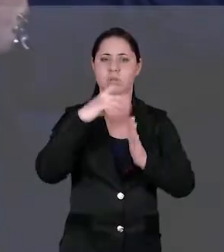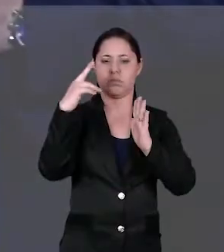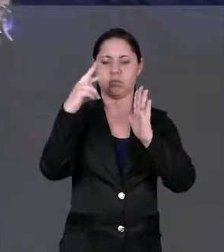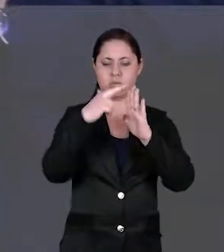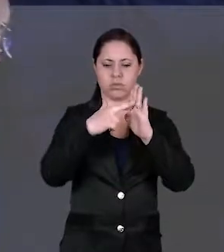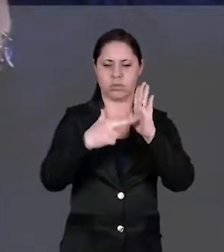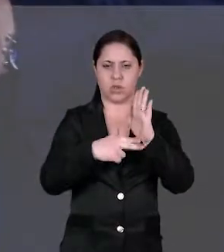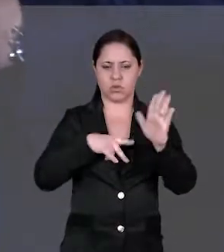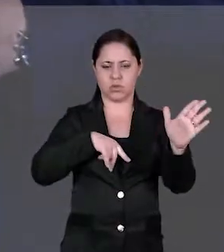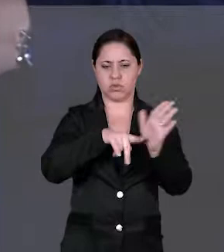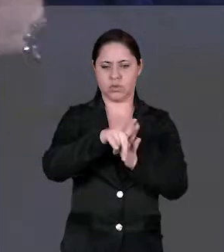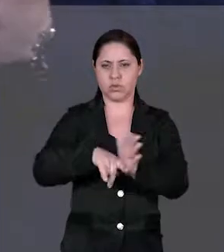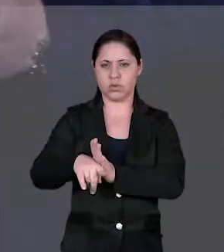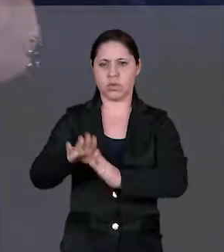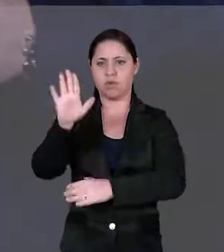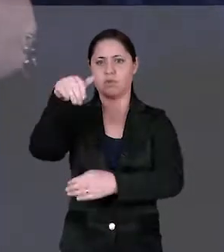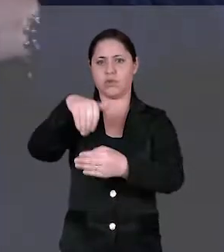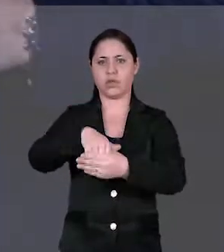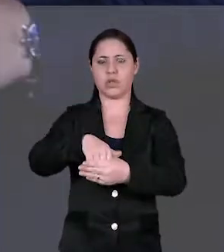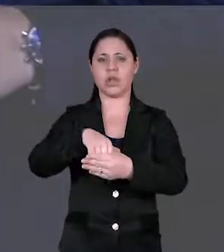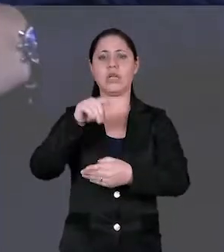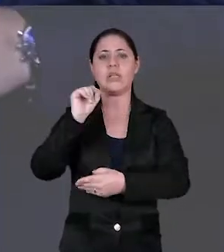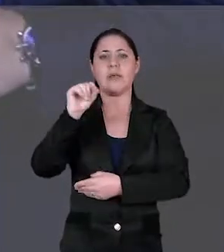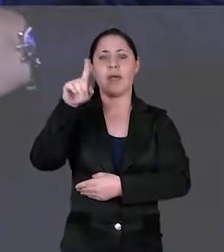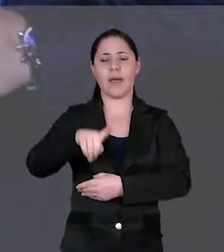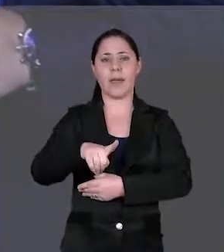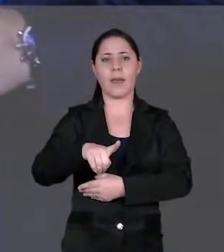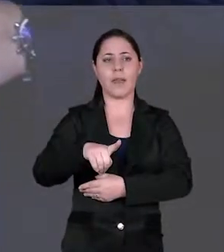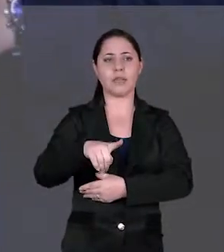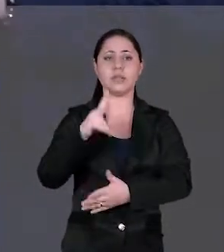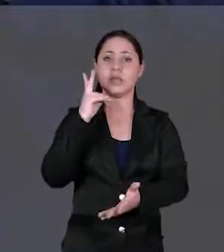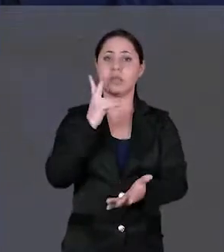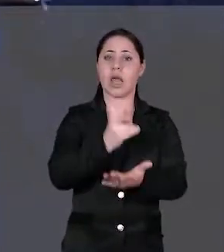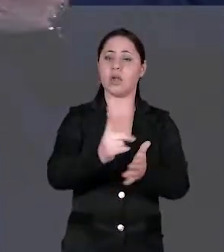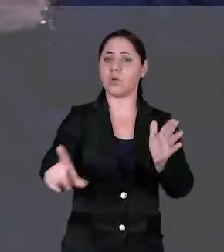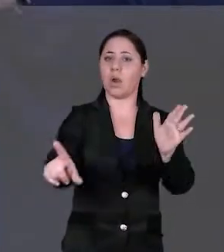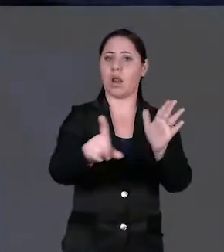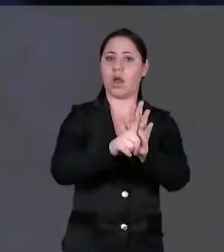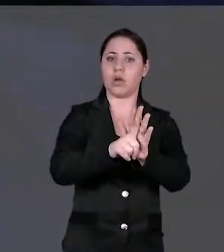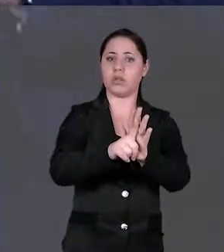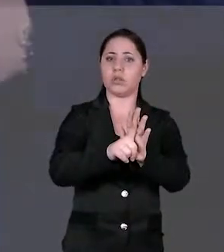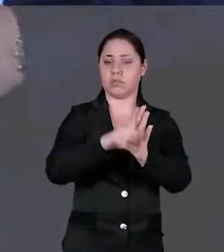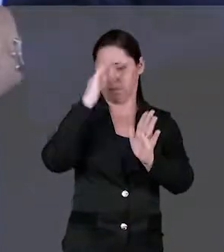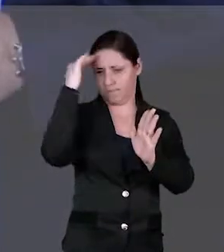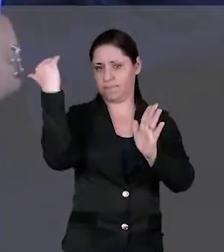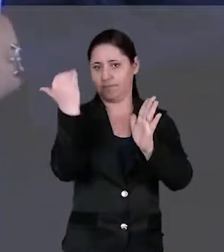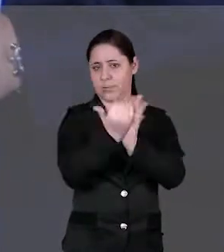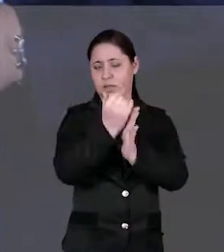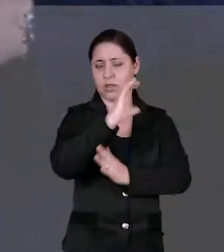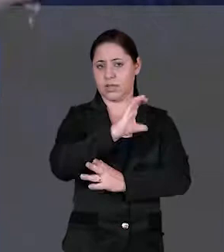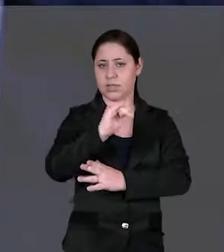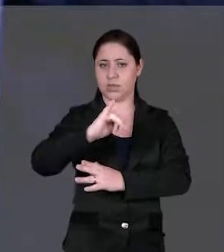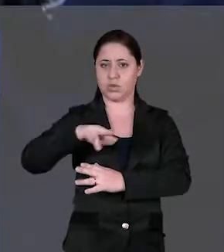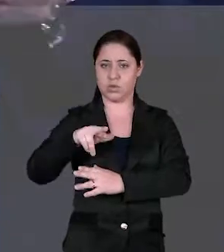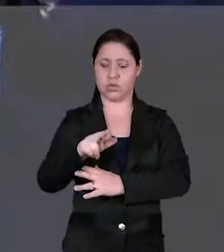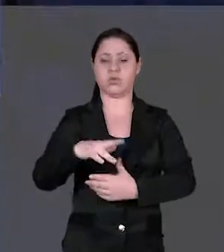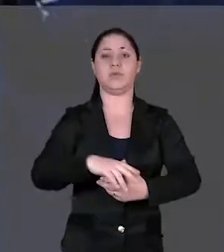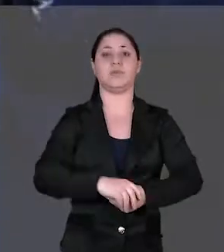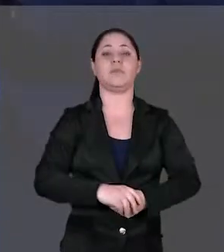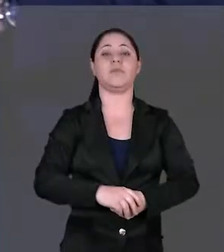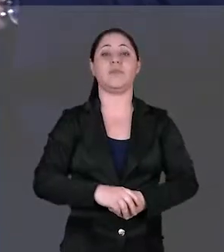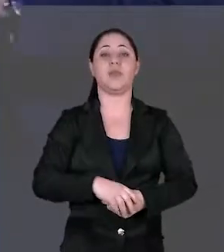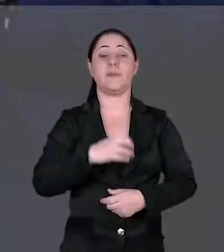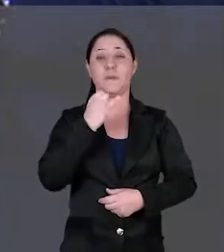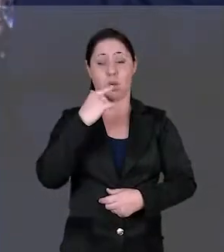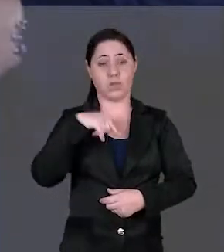Estado. Então, hoje, essa comissão ela tem um critério muito grande de poder realmente analisar e votar naquilo que é viável e aquilo